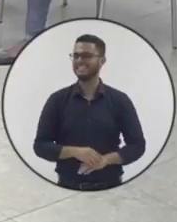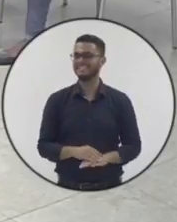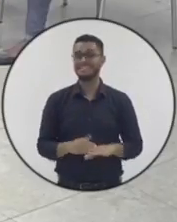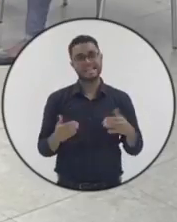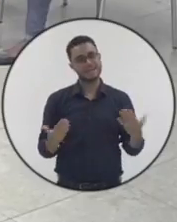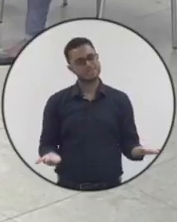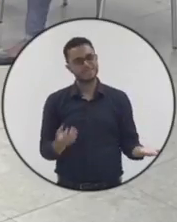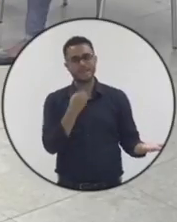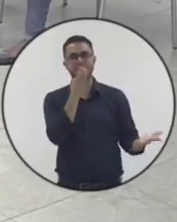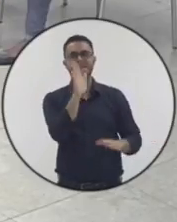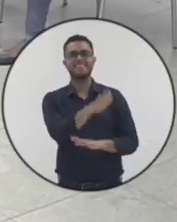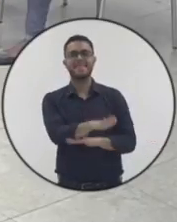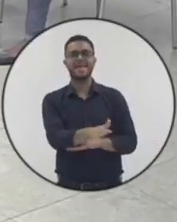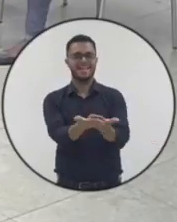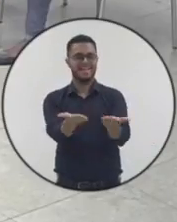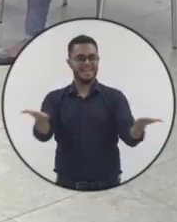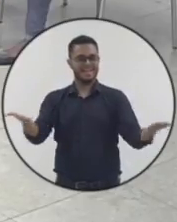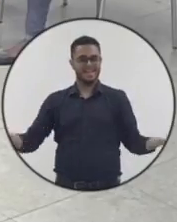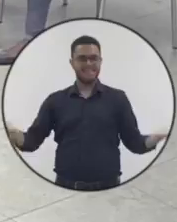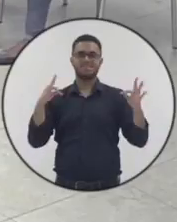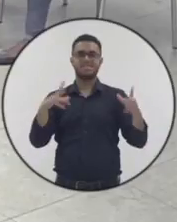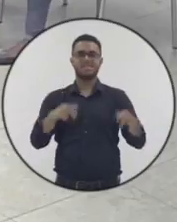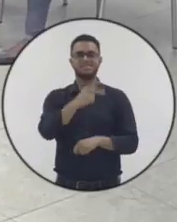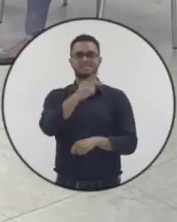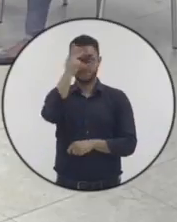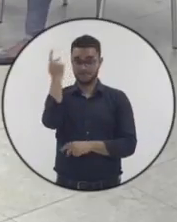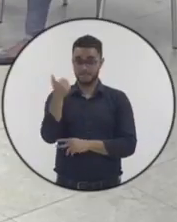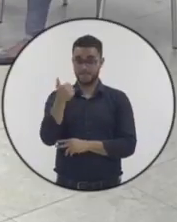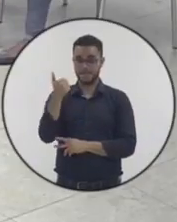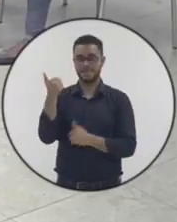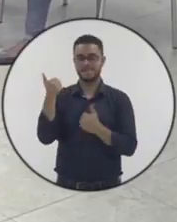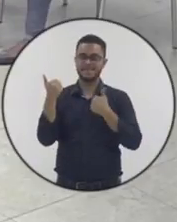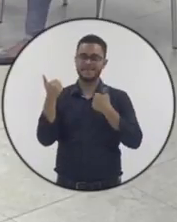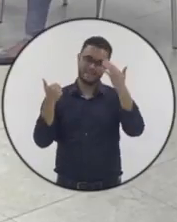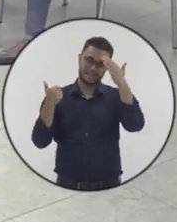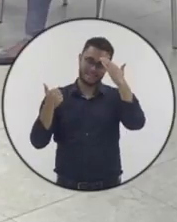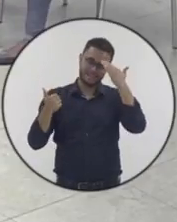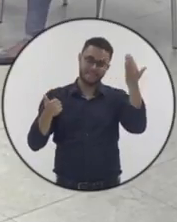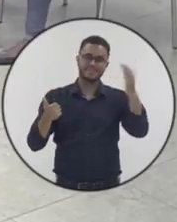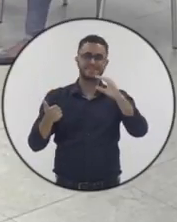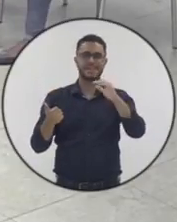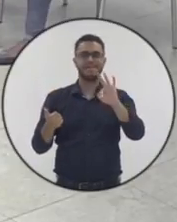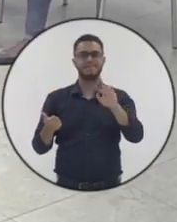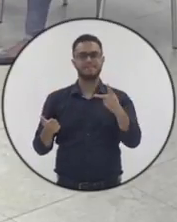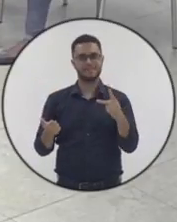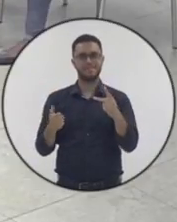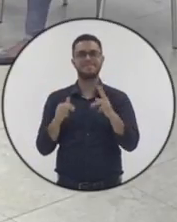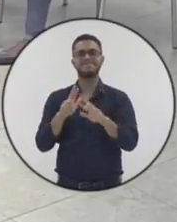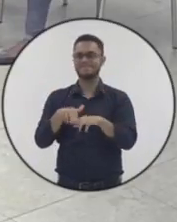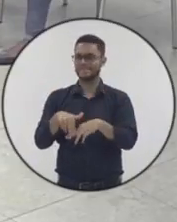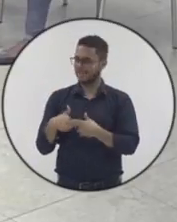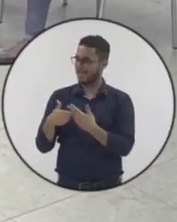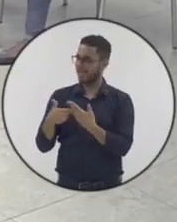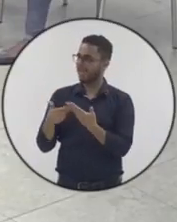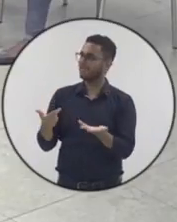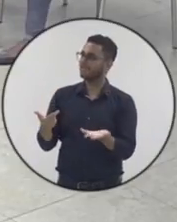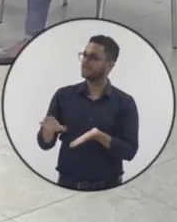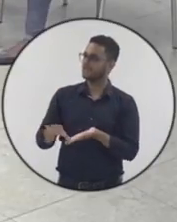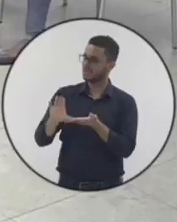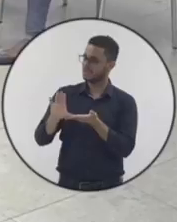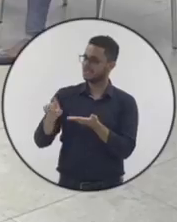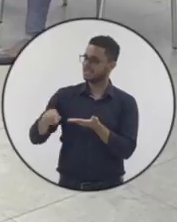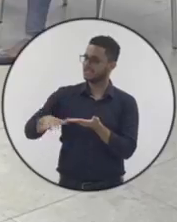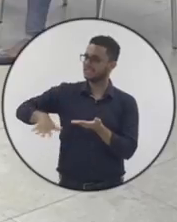Boa tarde a todas as pessoas. Primeiramente, agradecer o CFP, né, pelo conselho do nosso